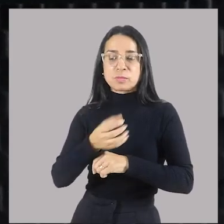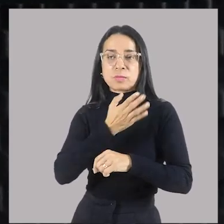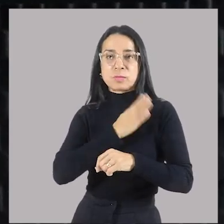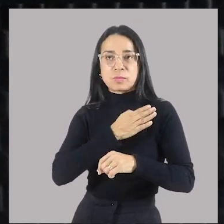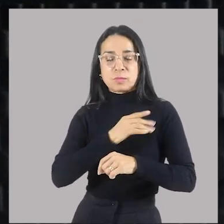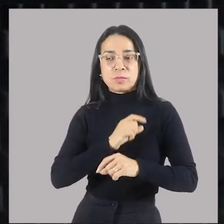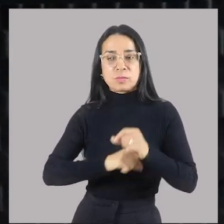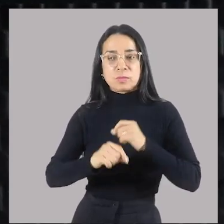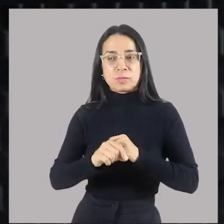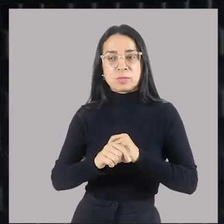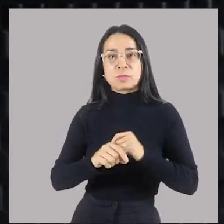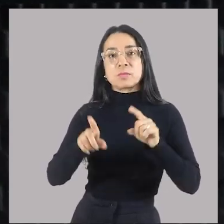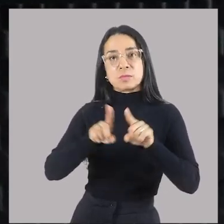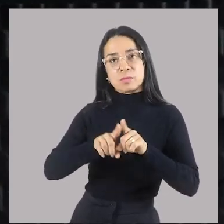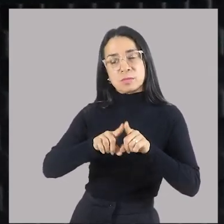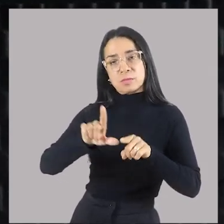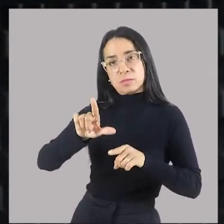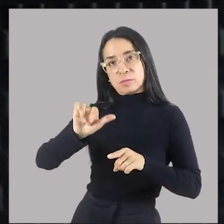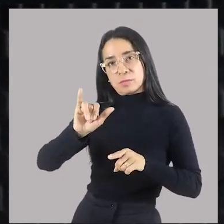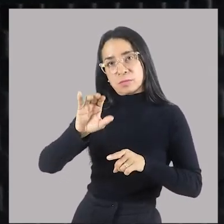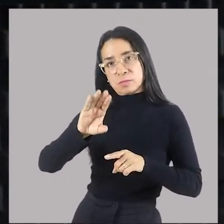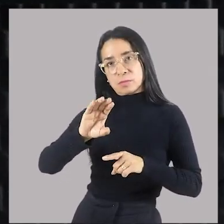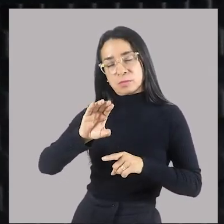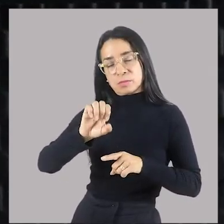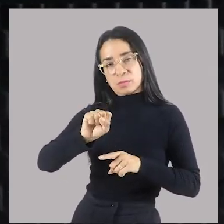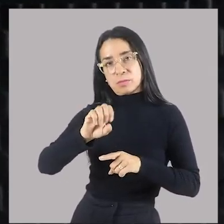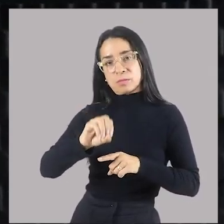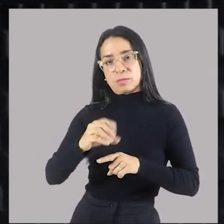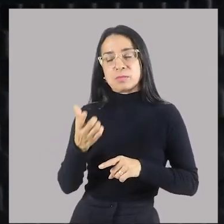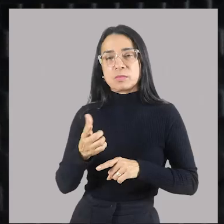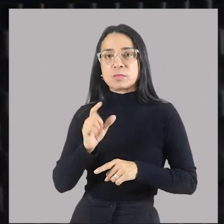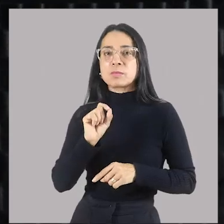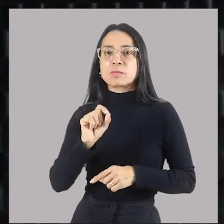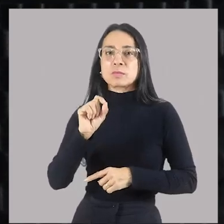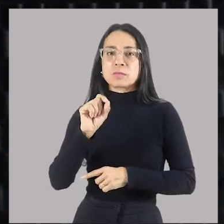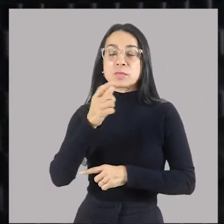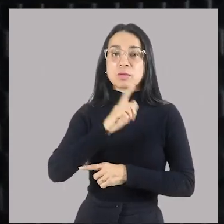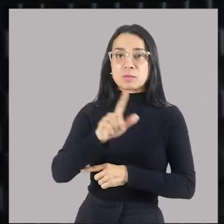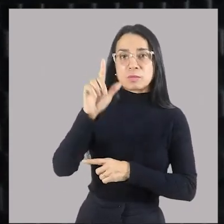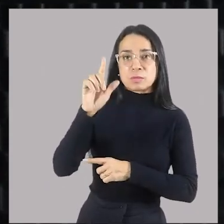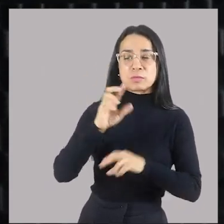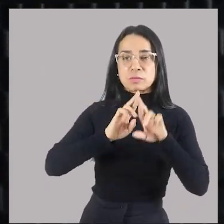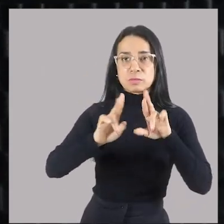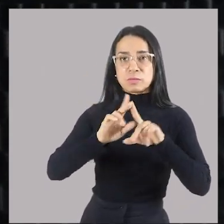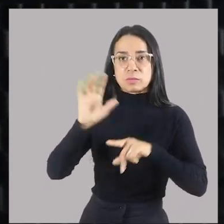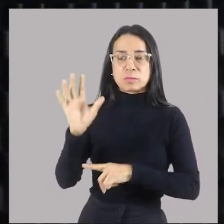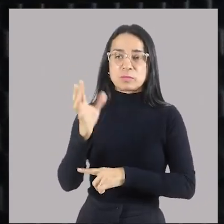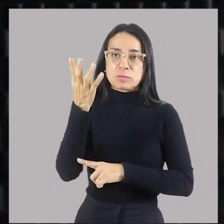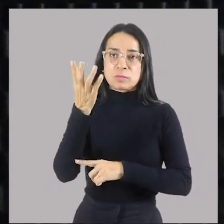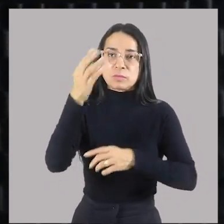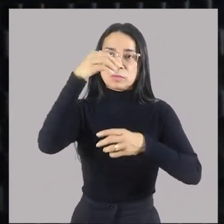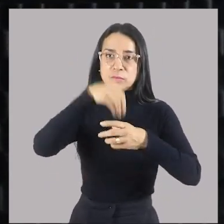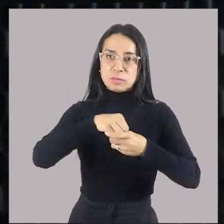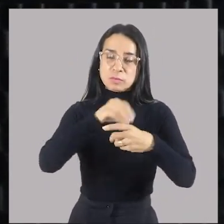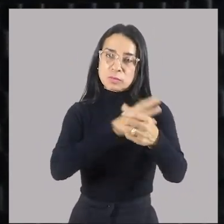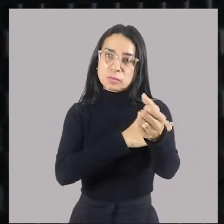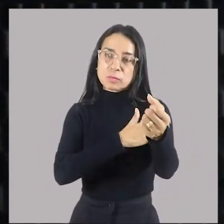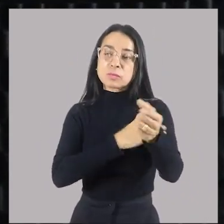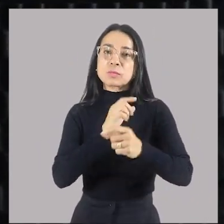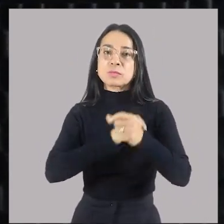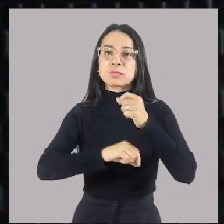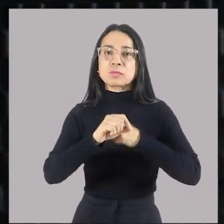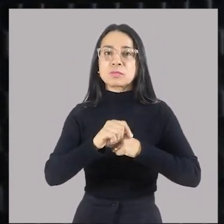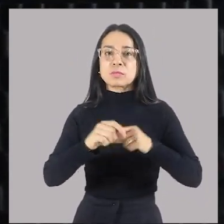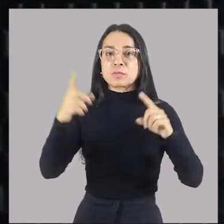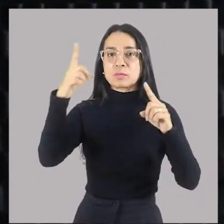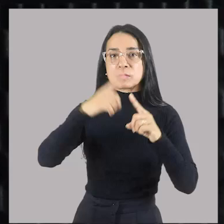lisa. Uma outra diferença que ocorre, principalmente dentro da musculatura estriado esquelético, é os tipos de